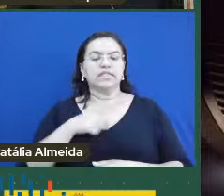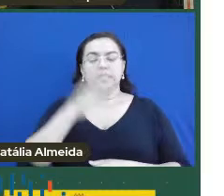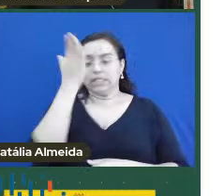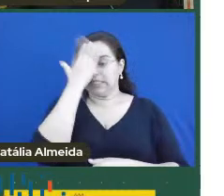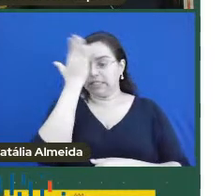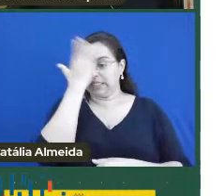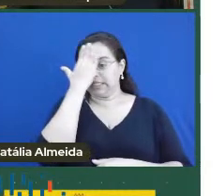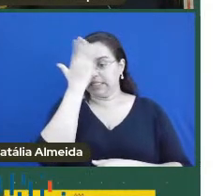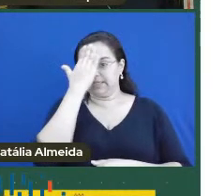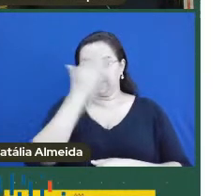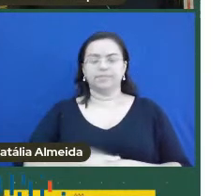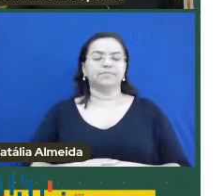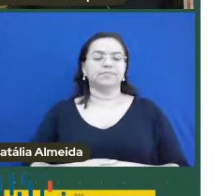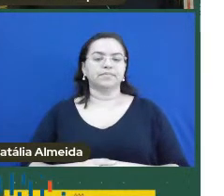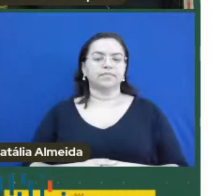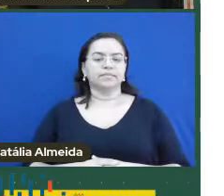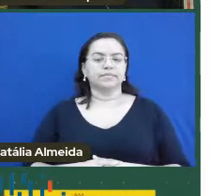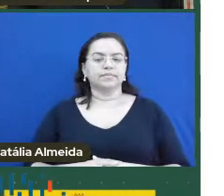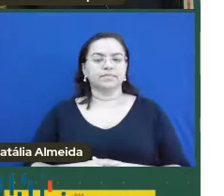do olhar.